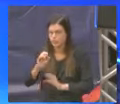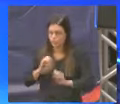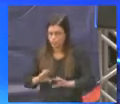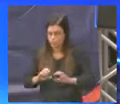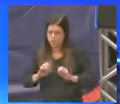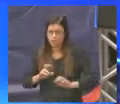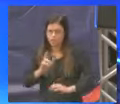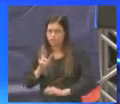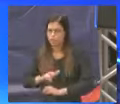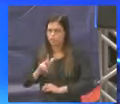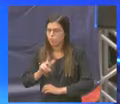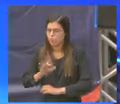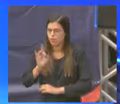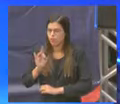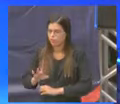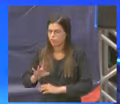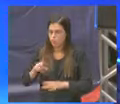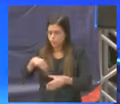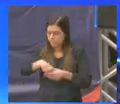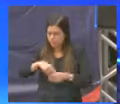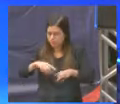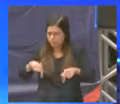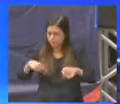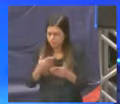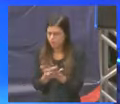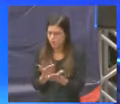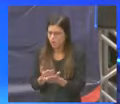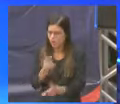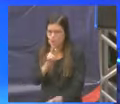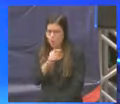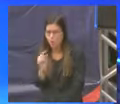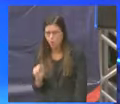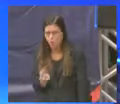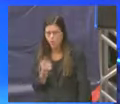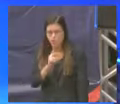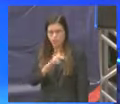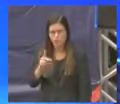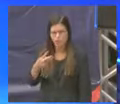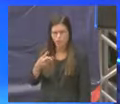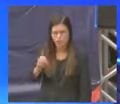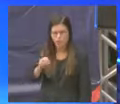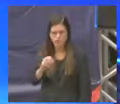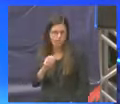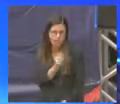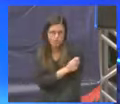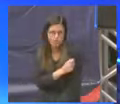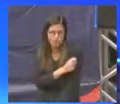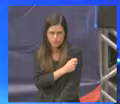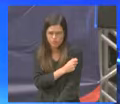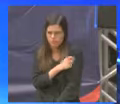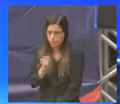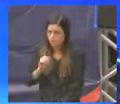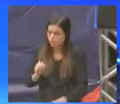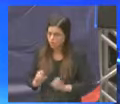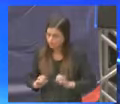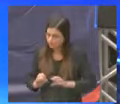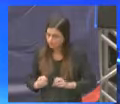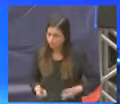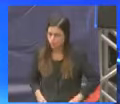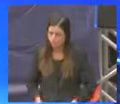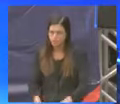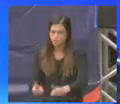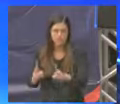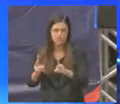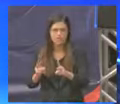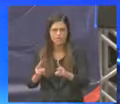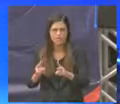educação não é apenas em sala de aula, um professor de 30 alunos num colégio. Não. A educação é permanente, é aprendizado constante